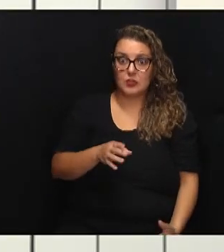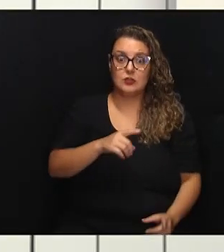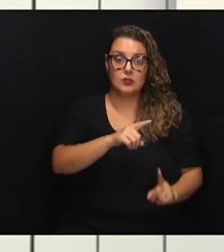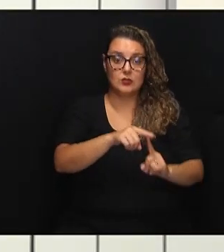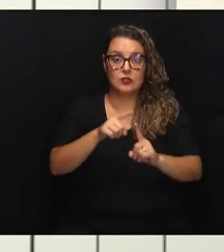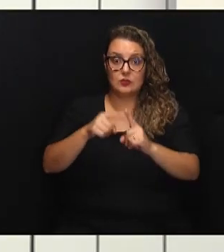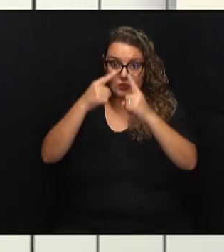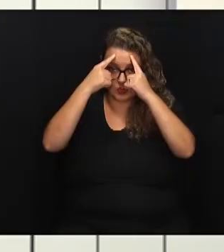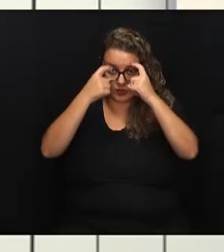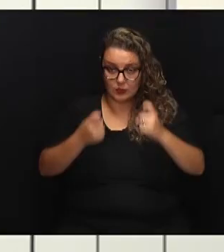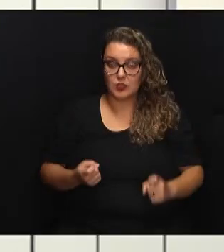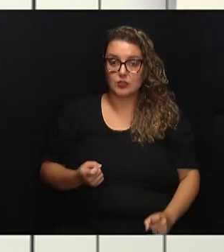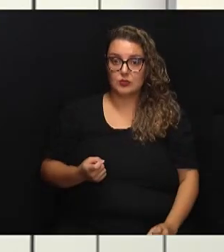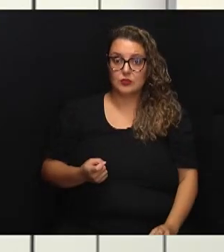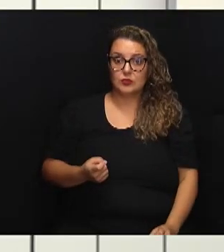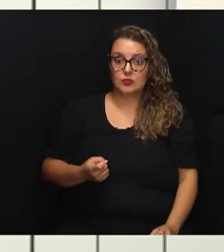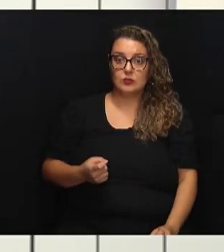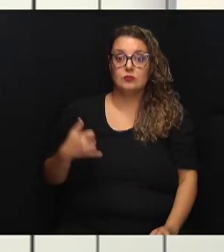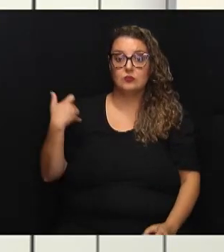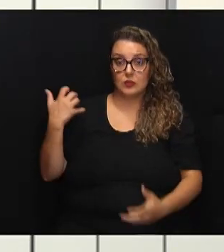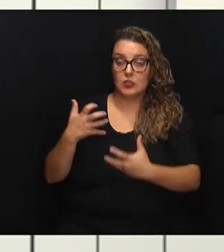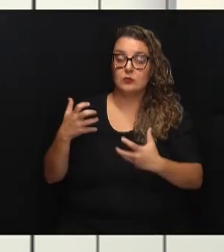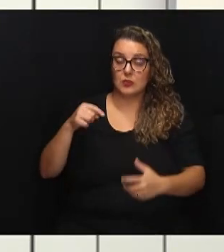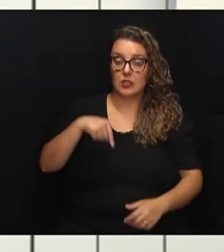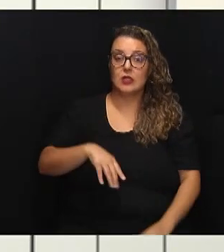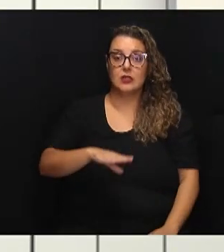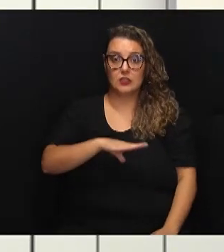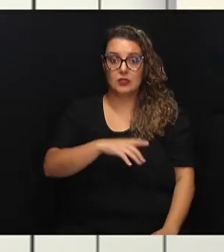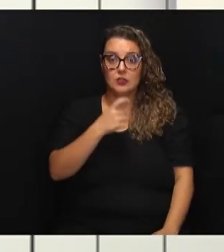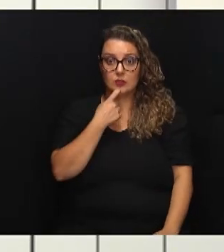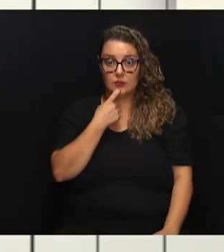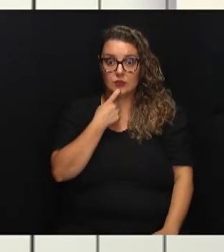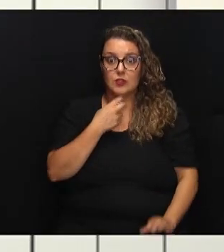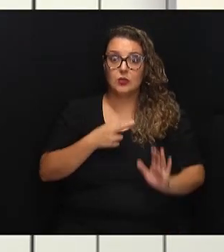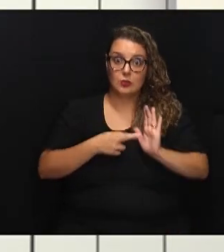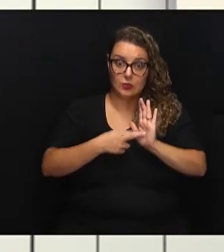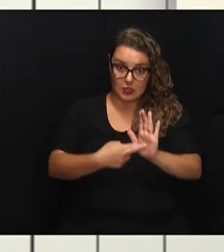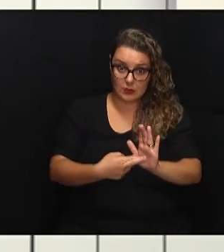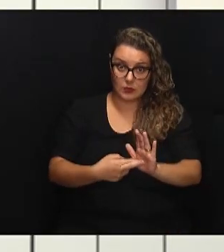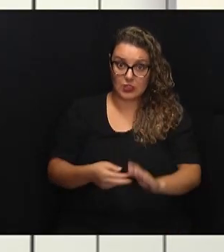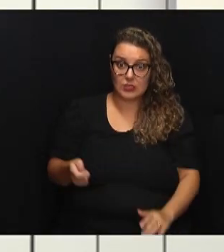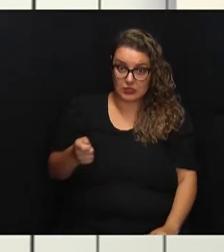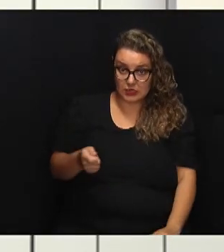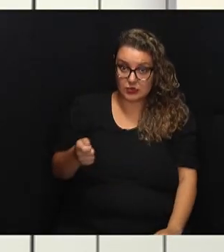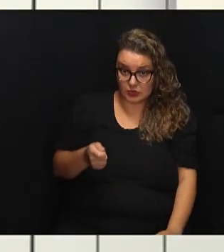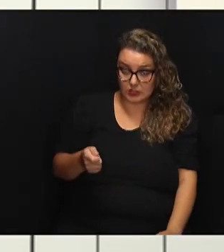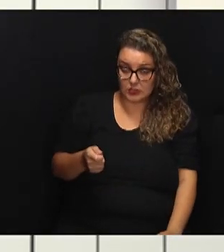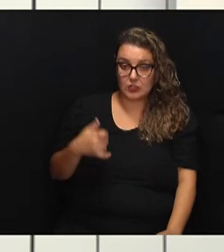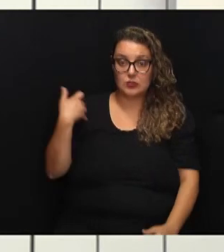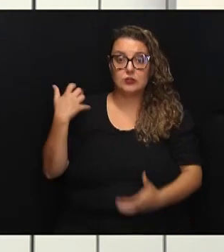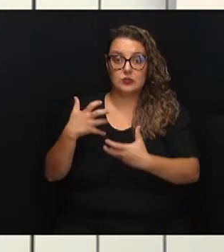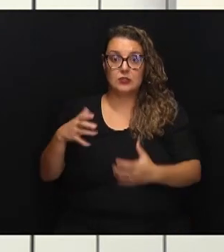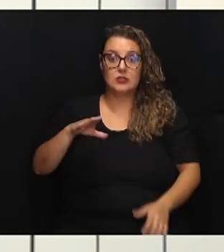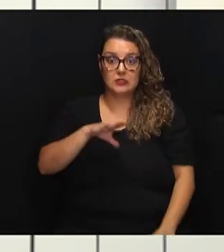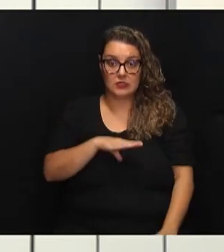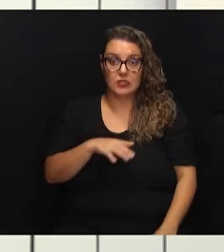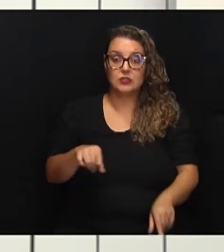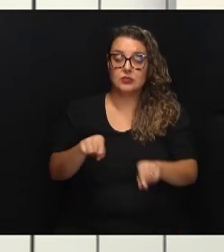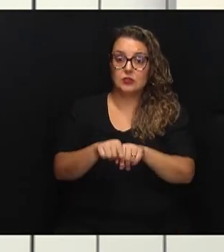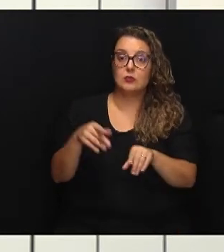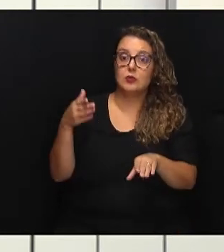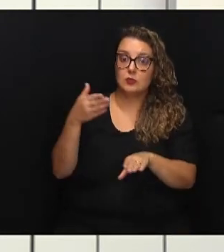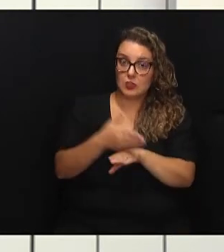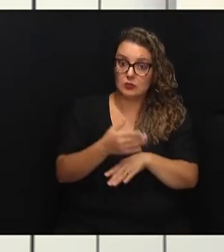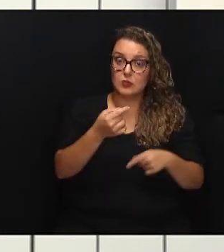violência sofridos pelos idosos aqui em Campinas. O representante da Associação dos Idosos da cidade também participou